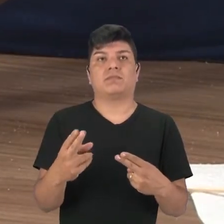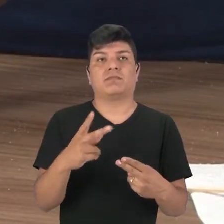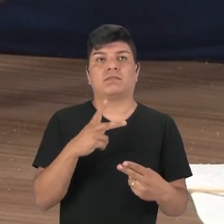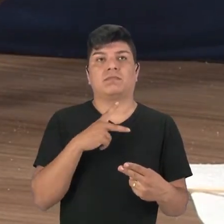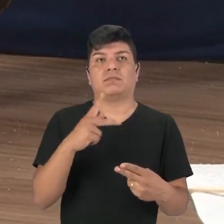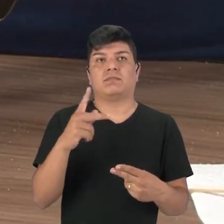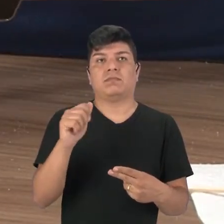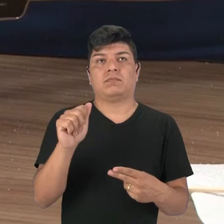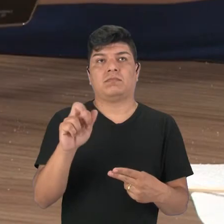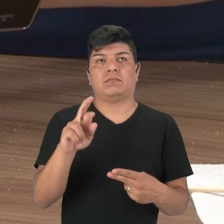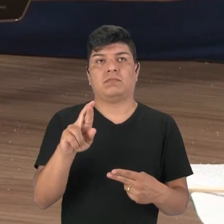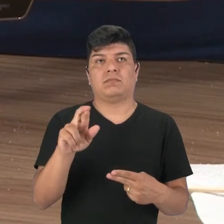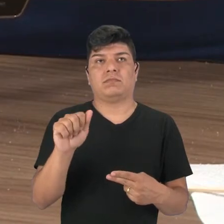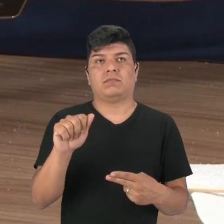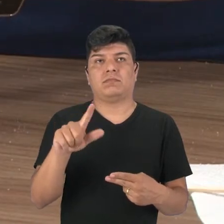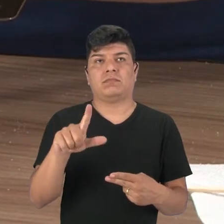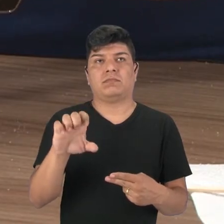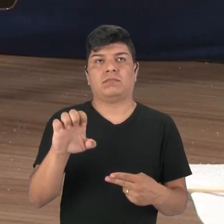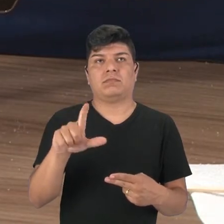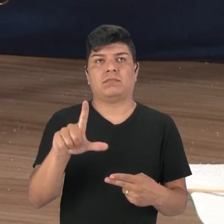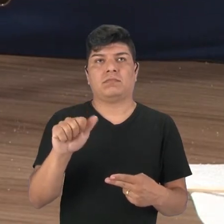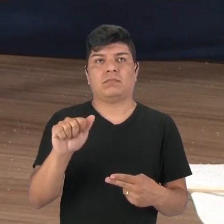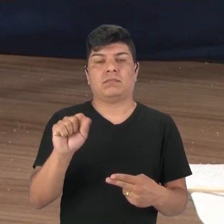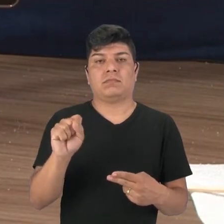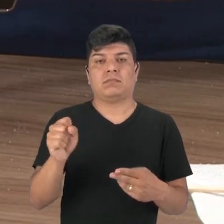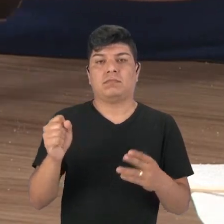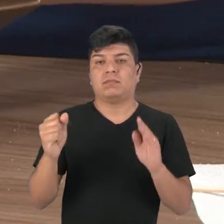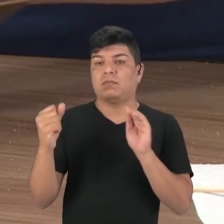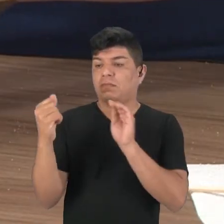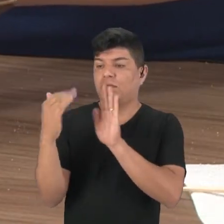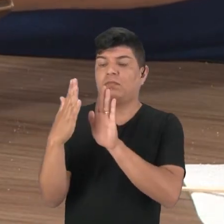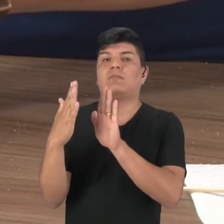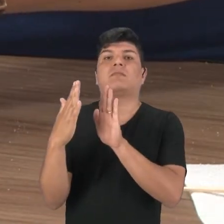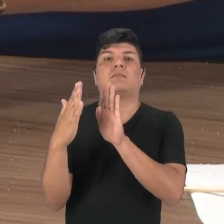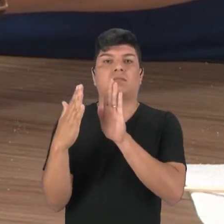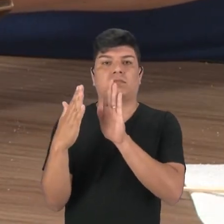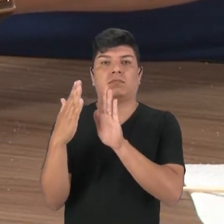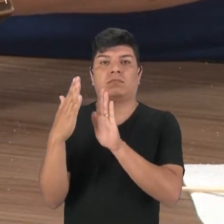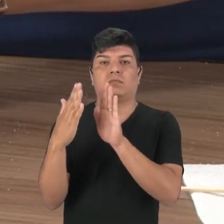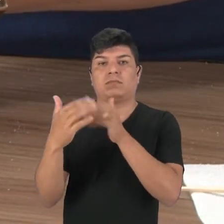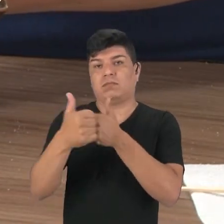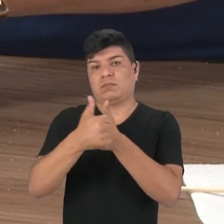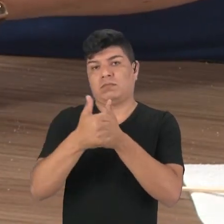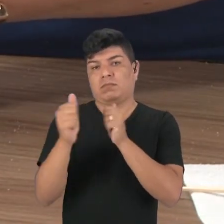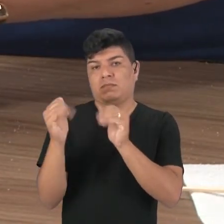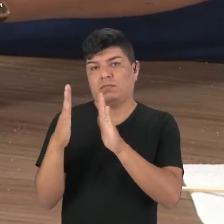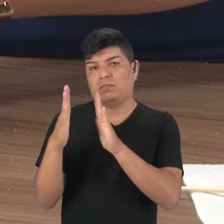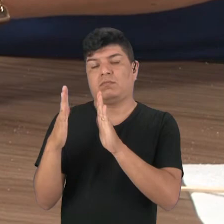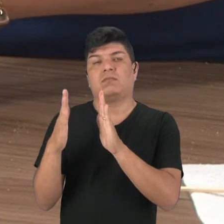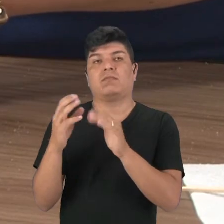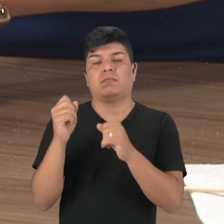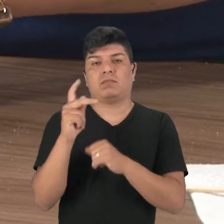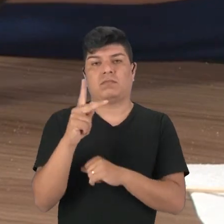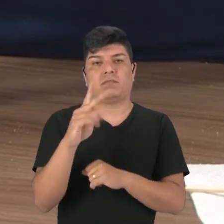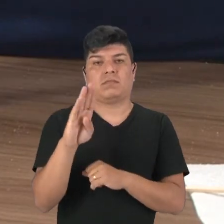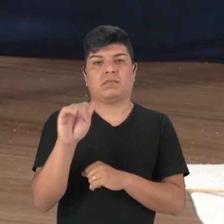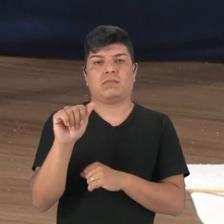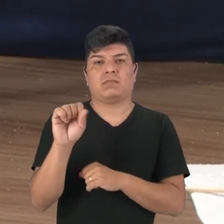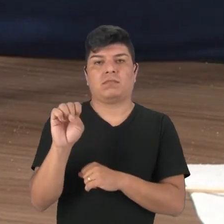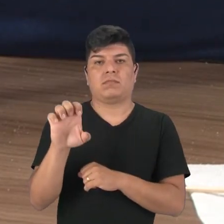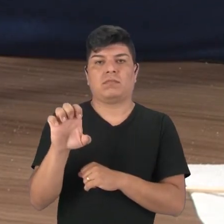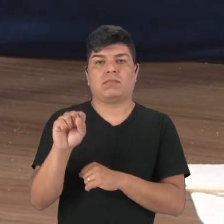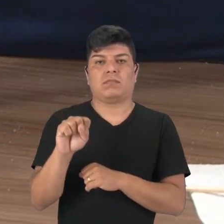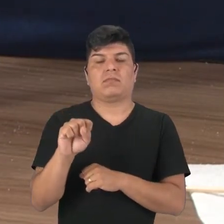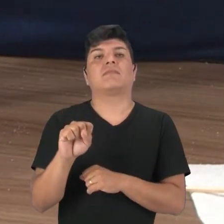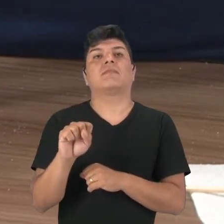são paralelas por quê? Porque é uma de frente para a outra, uma do lado da outra, ó. Duas bases, certinho? São